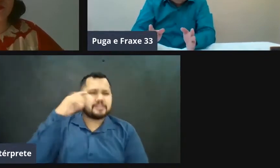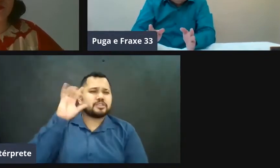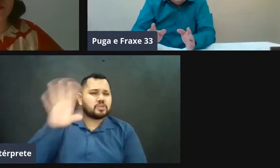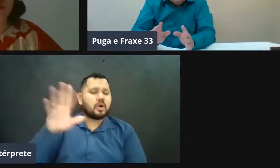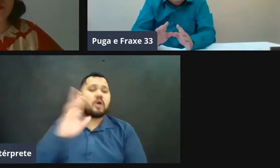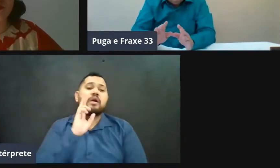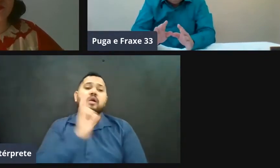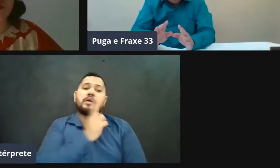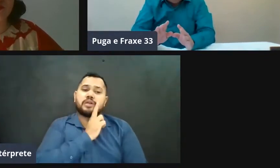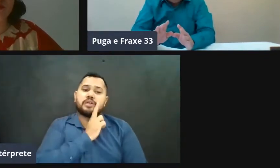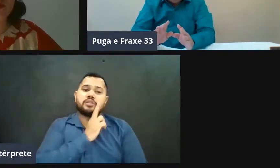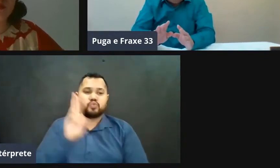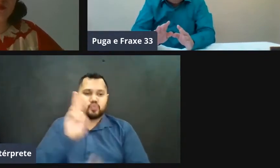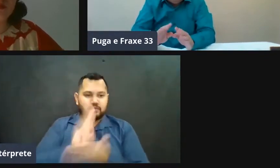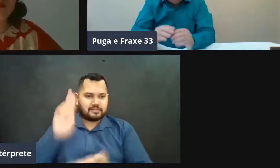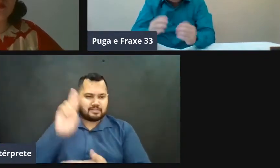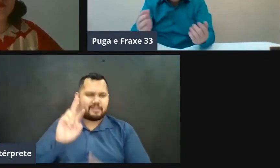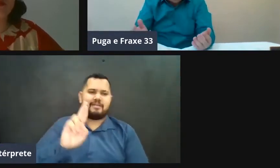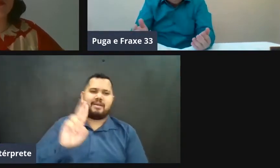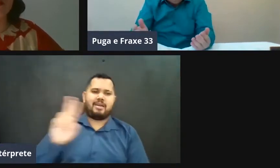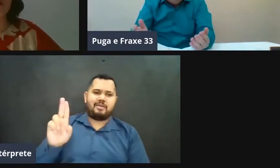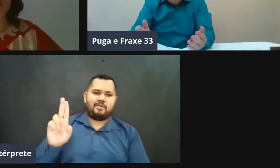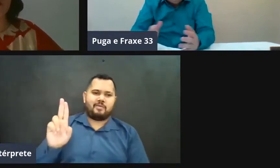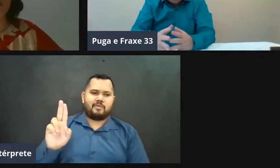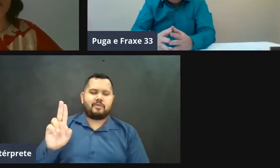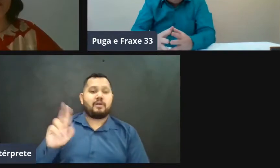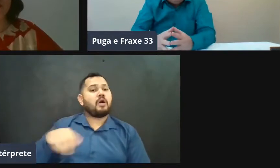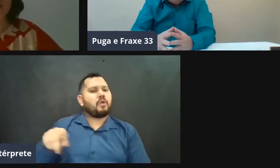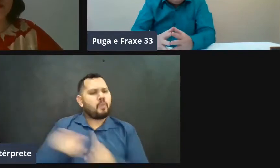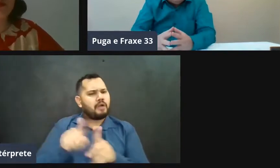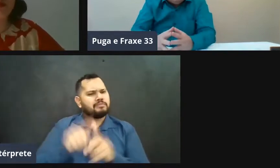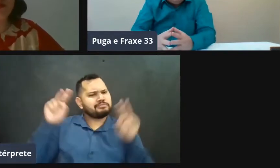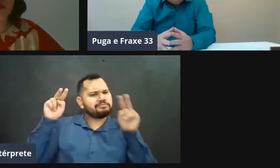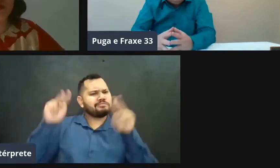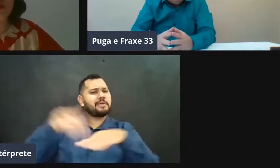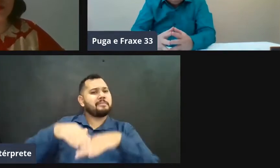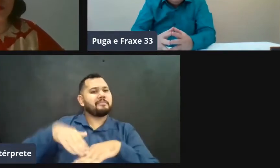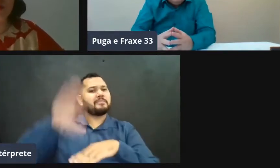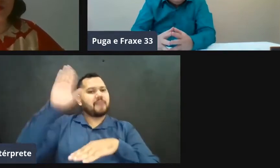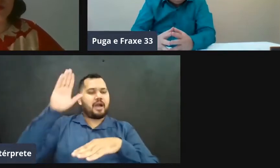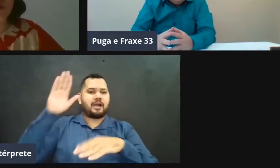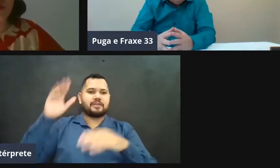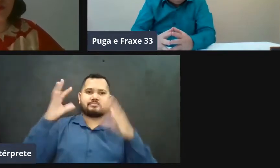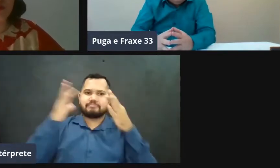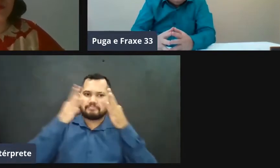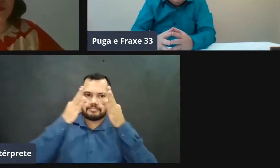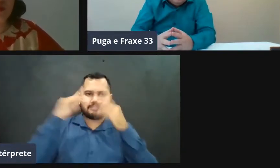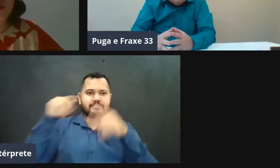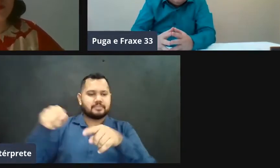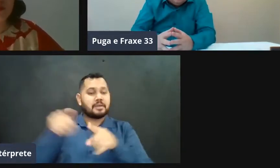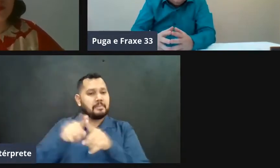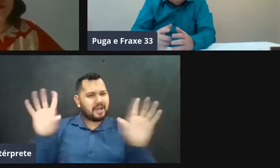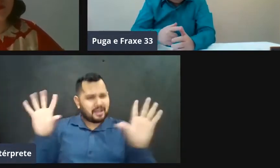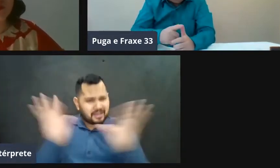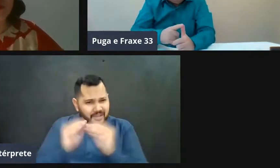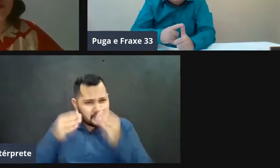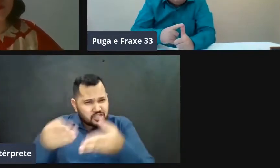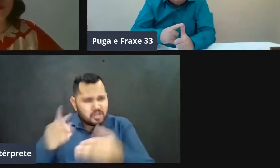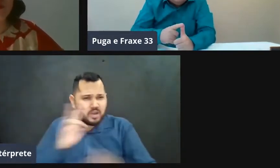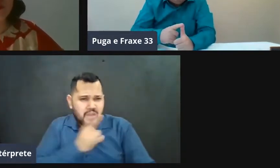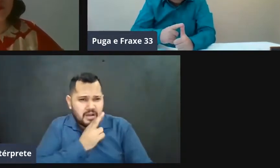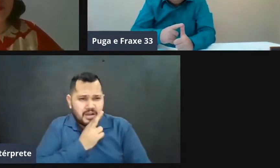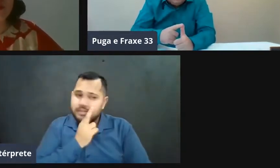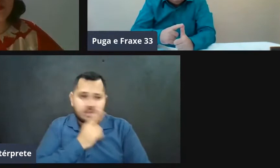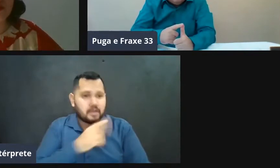restaurante universitário. Talvez ele seja a face mais visível dos programas de assistência estudantil, mas ele não se resume a isso. Nós temos